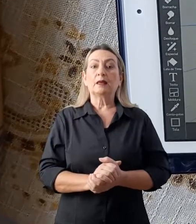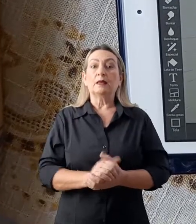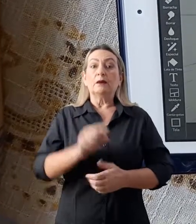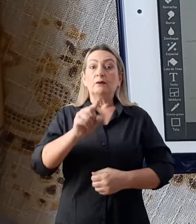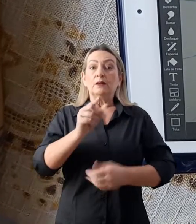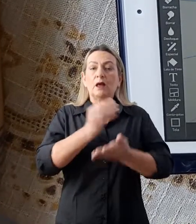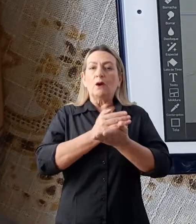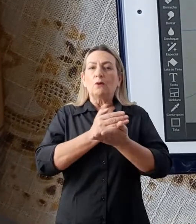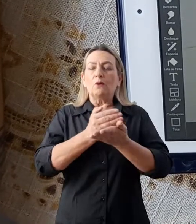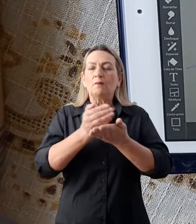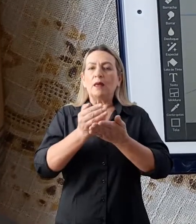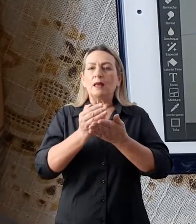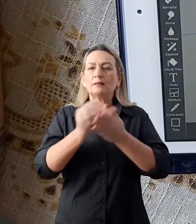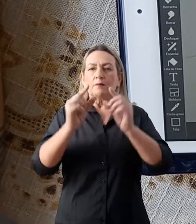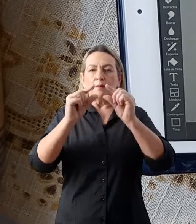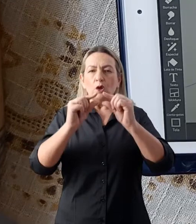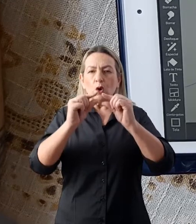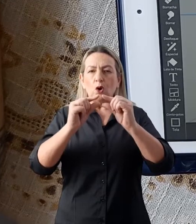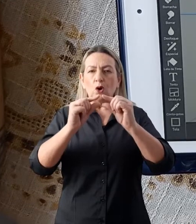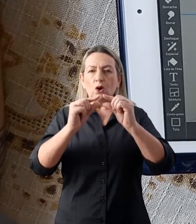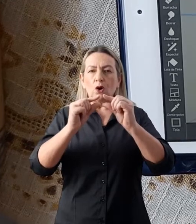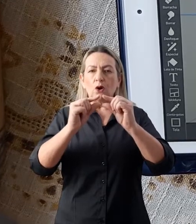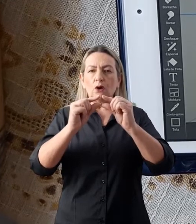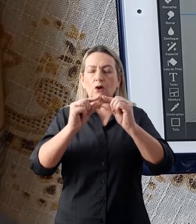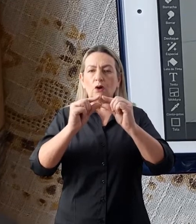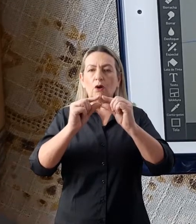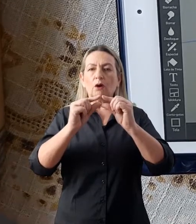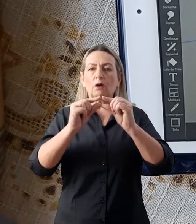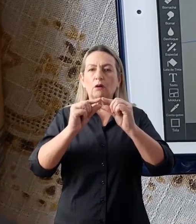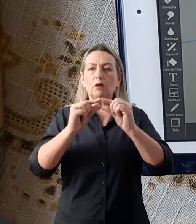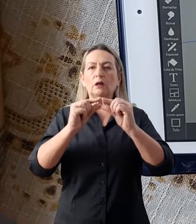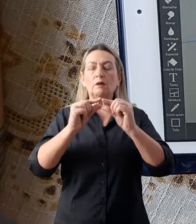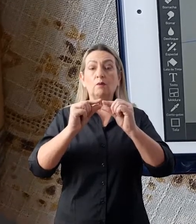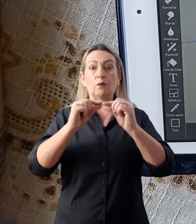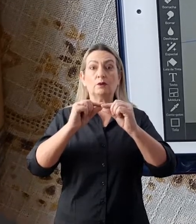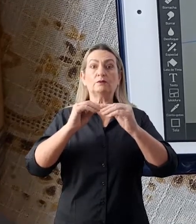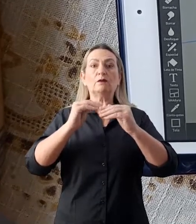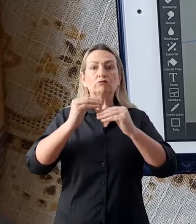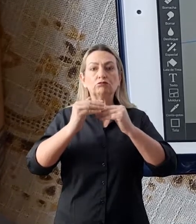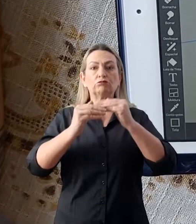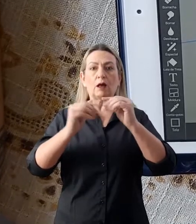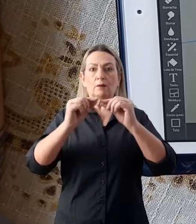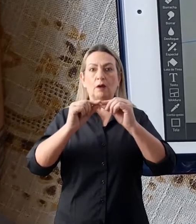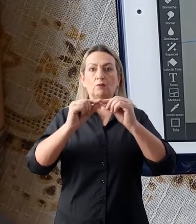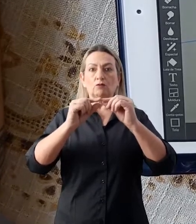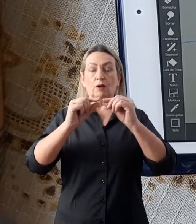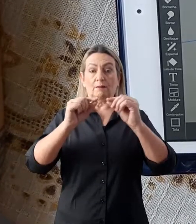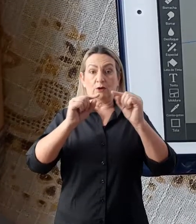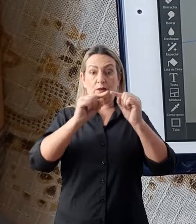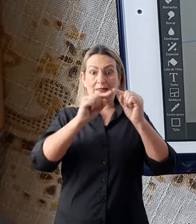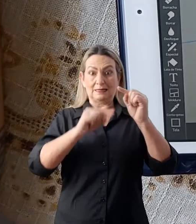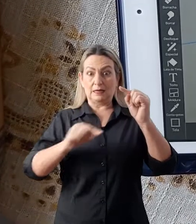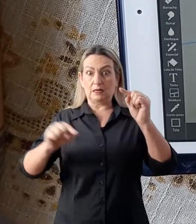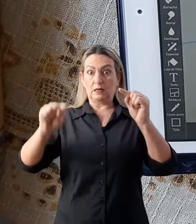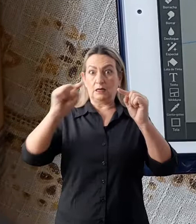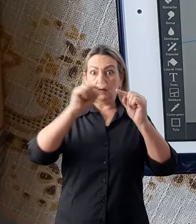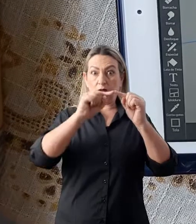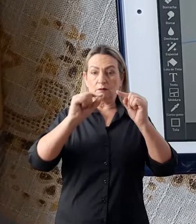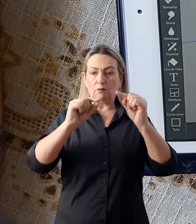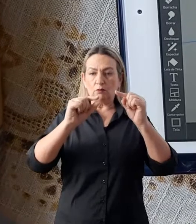que você comece com coisas menores e conforme você vai indo para fora do círculo, você vai